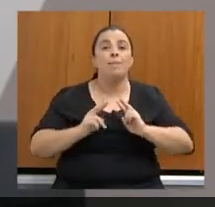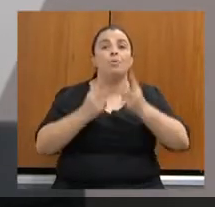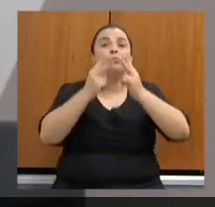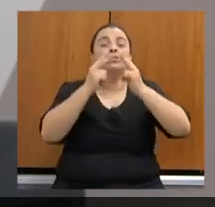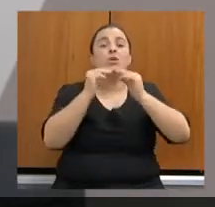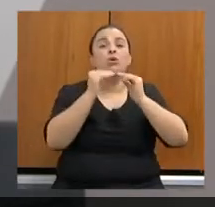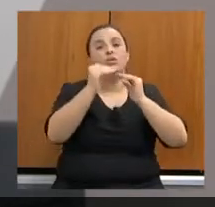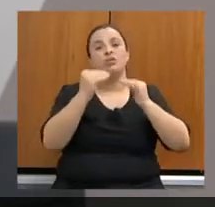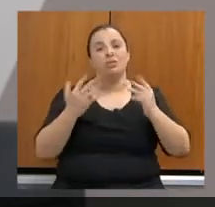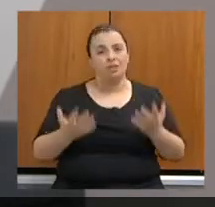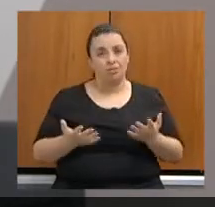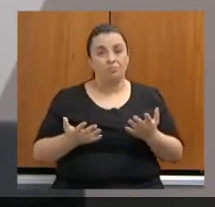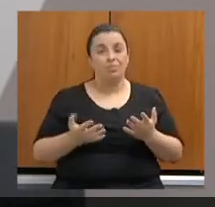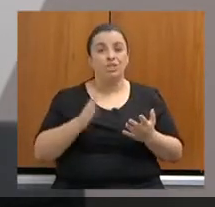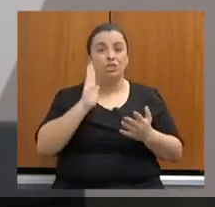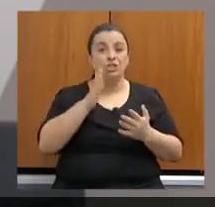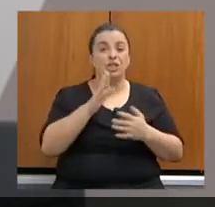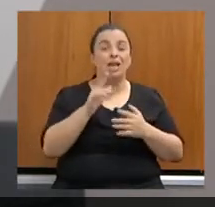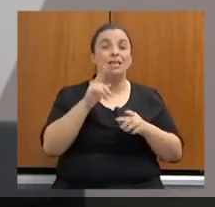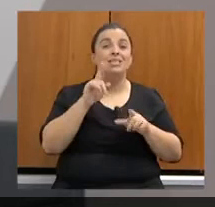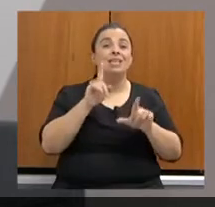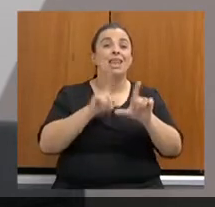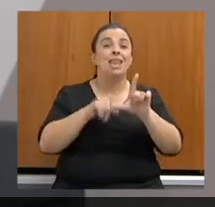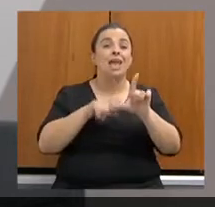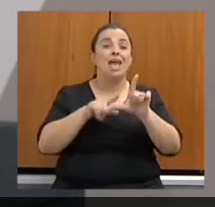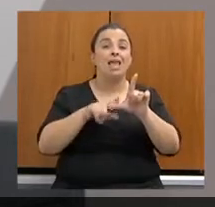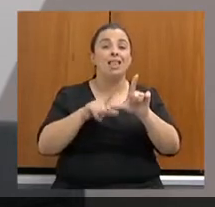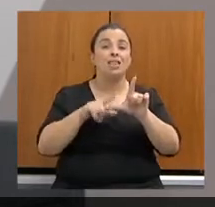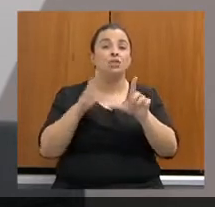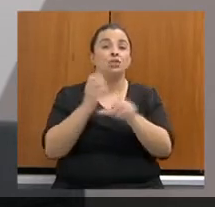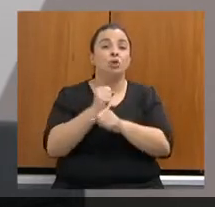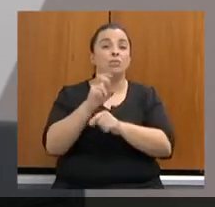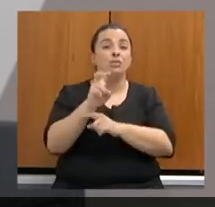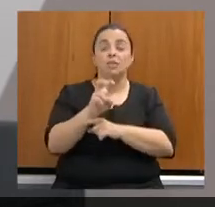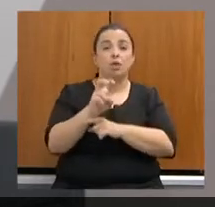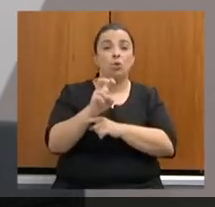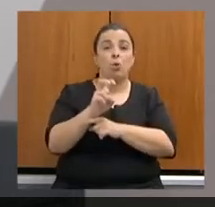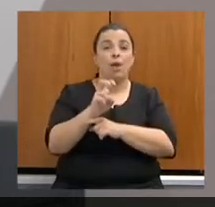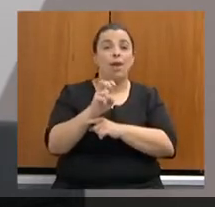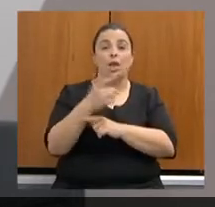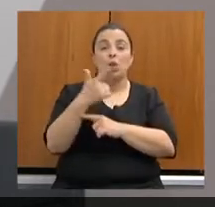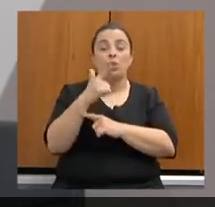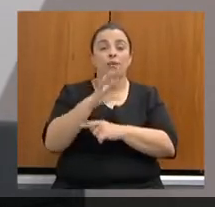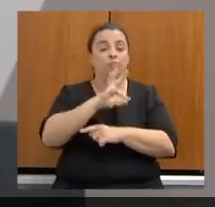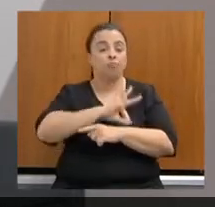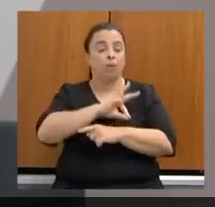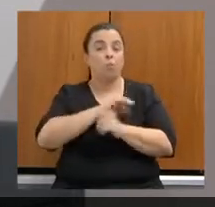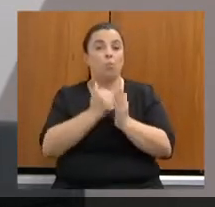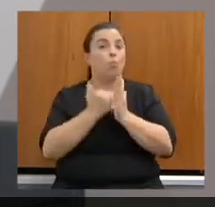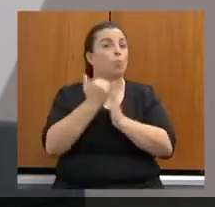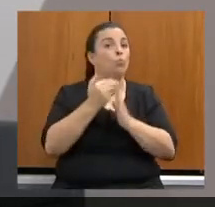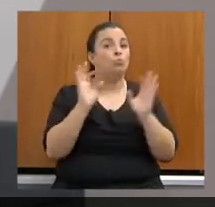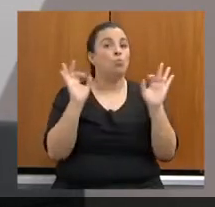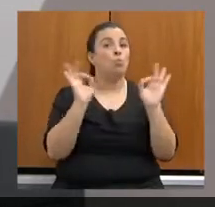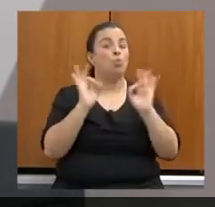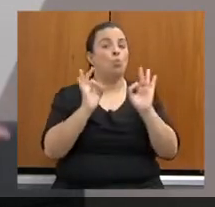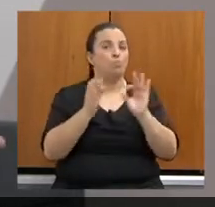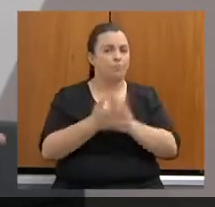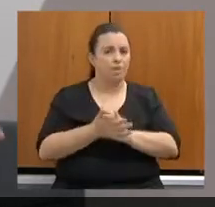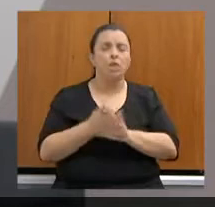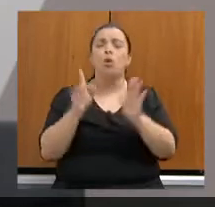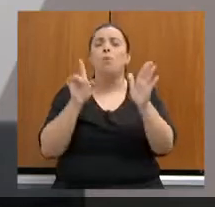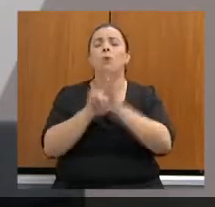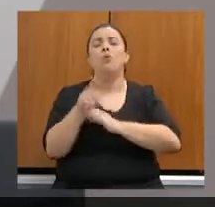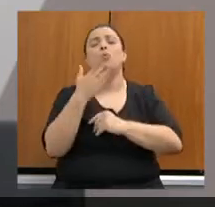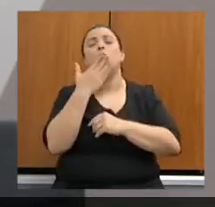acumulam 15 letras sem pagamento eu perguntaria então a senhora Qual é a política Ainda